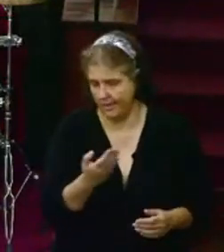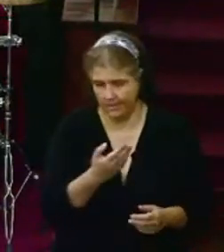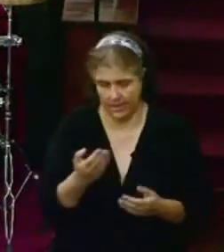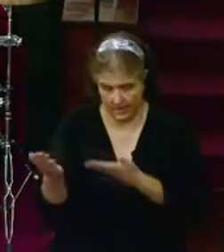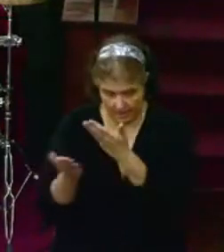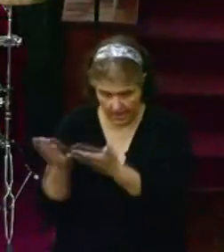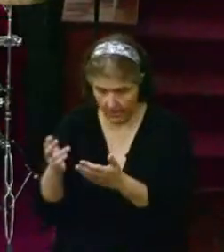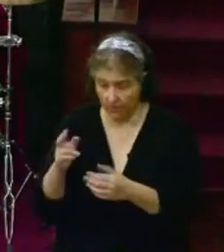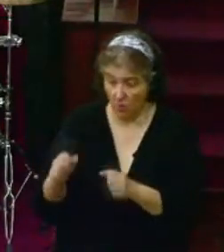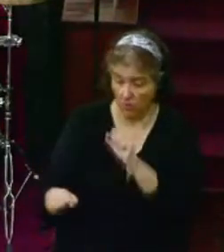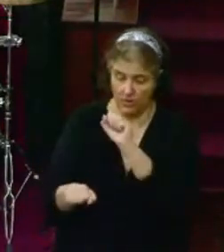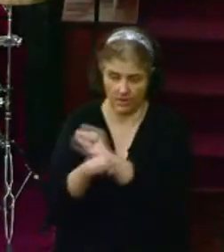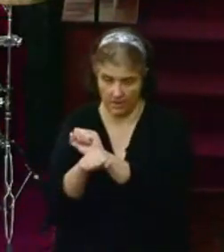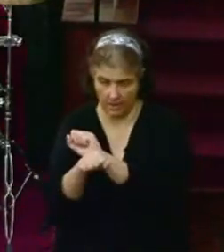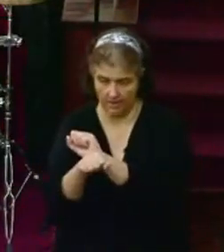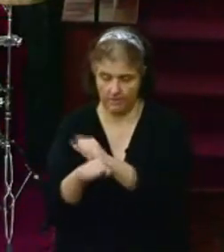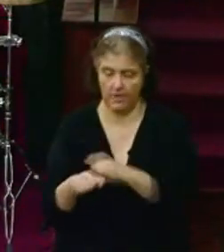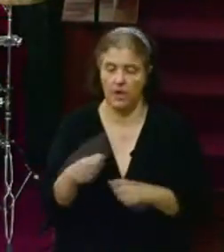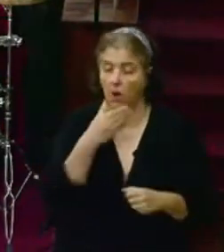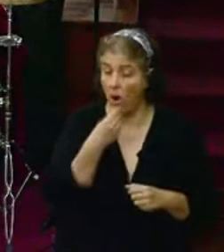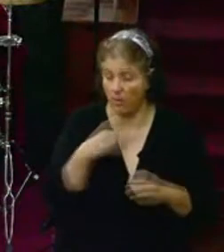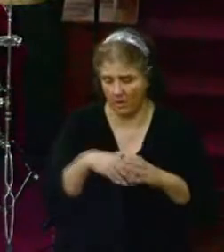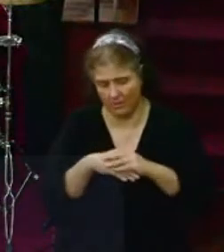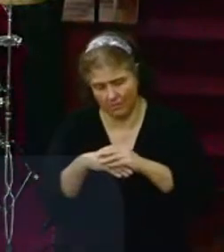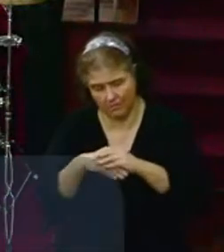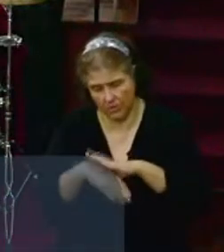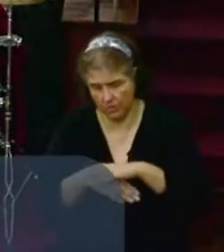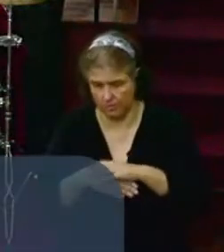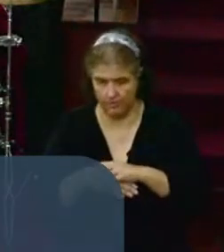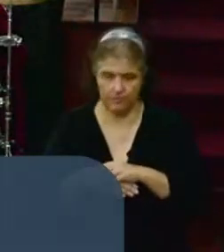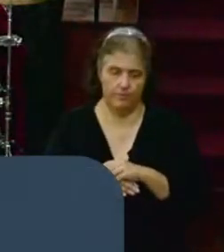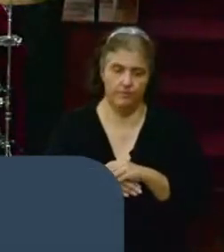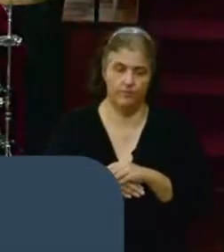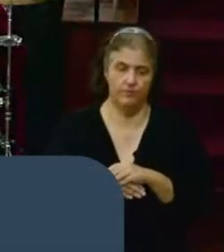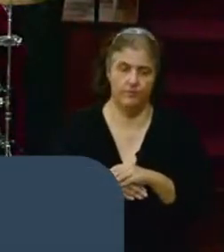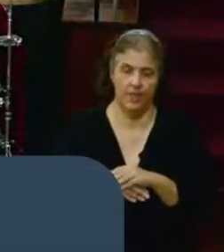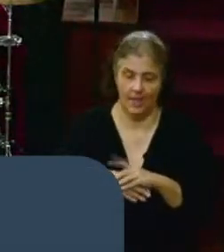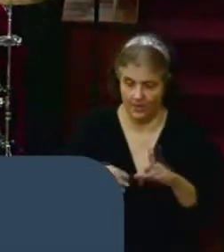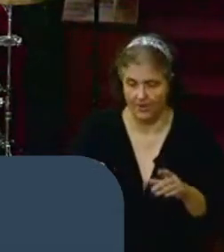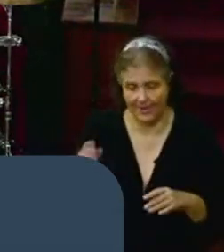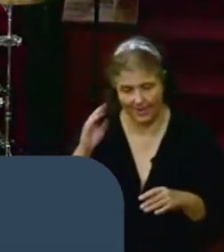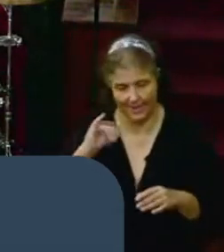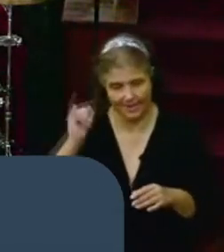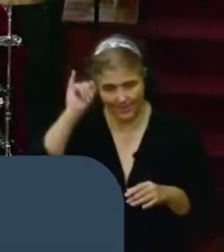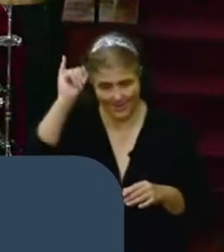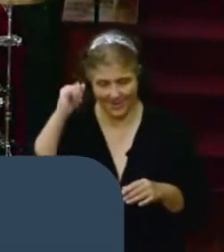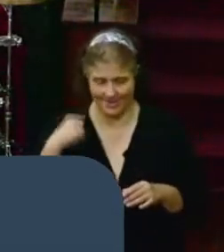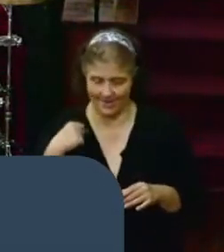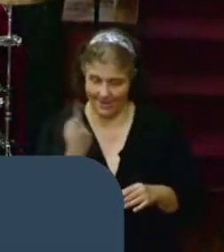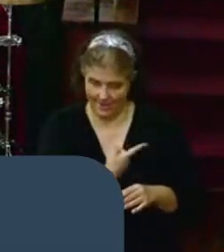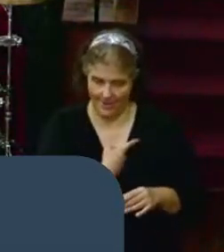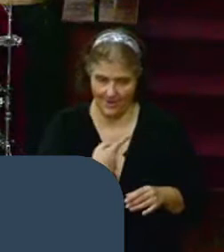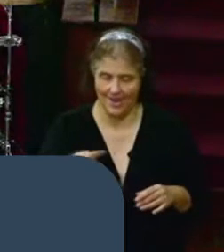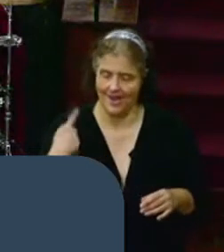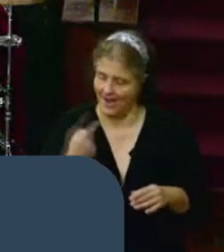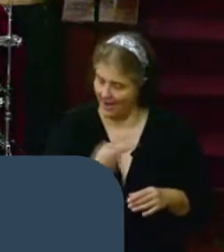sua casa, estava doente. E o texto informa, isso é muito precioso para nós, que este centurião, já demonstrando um